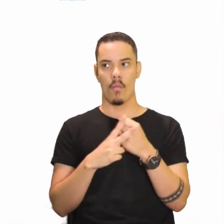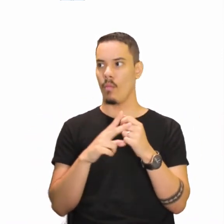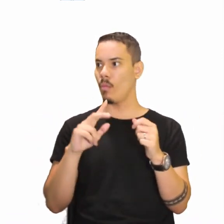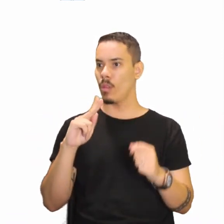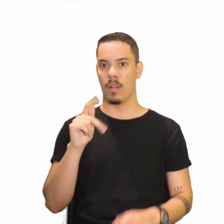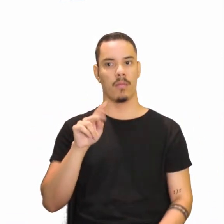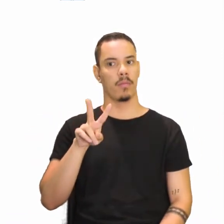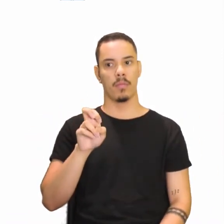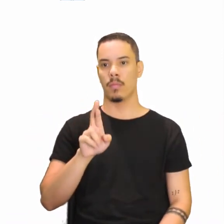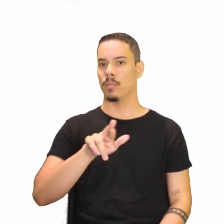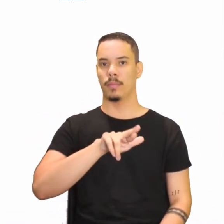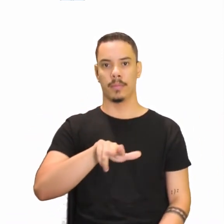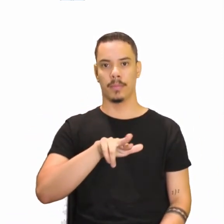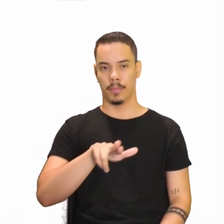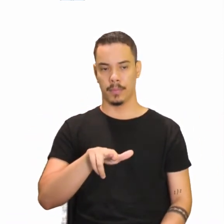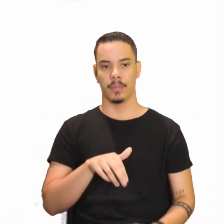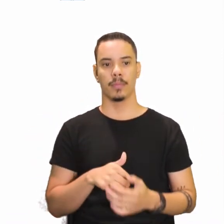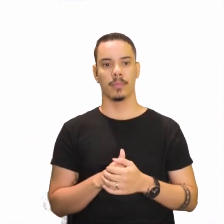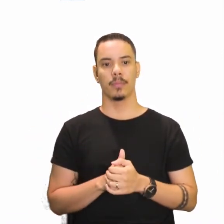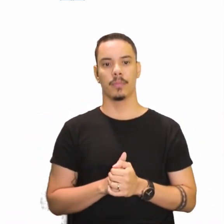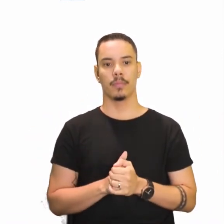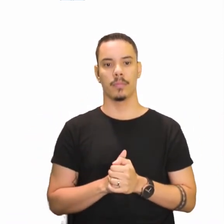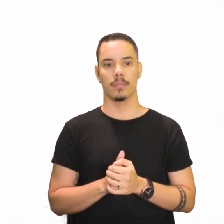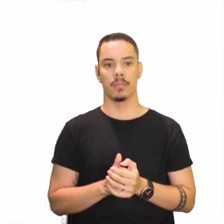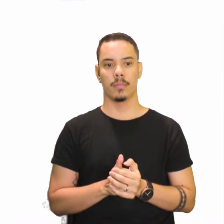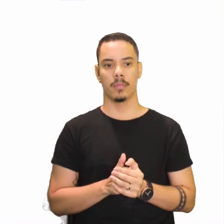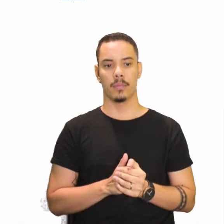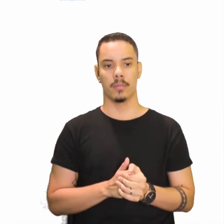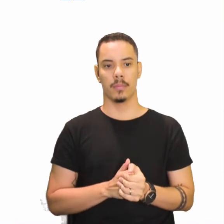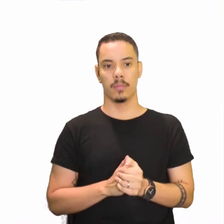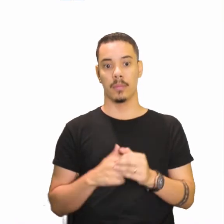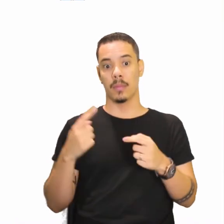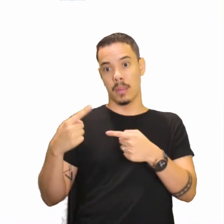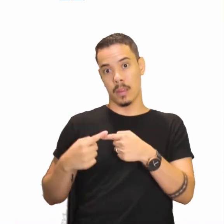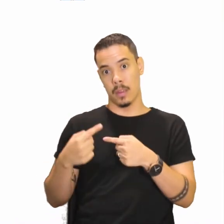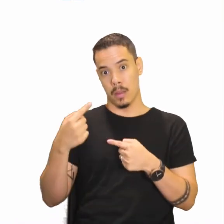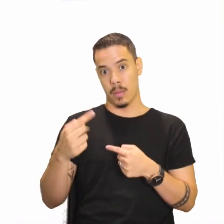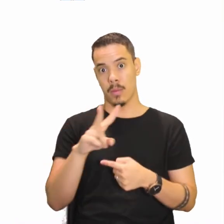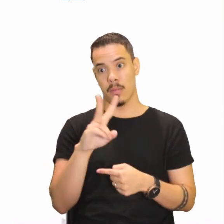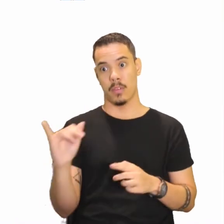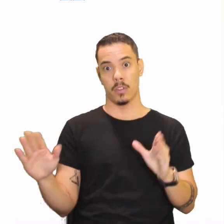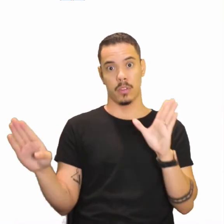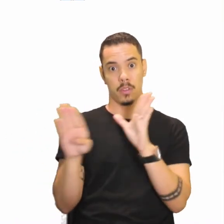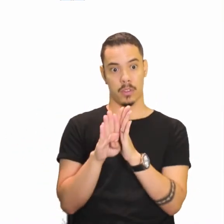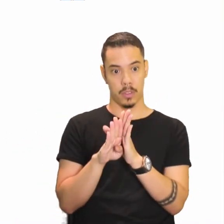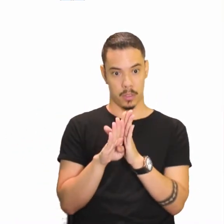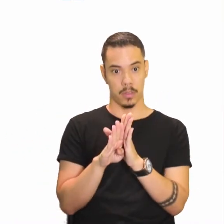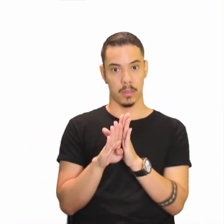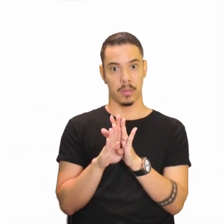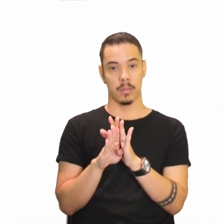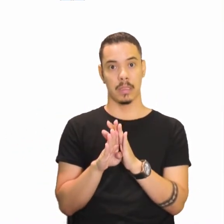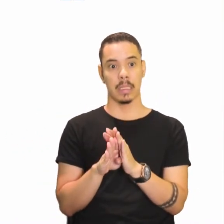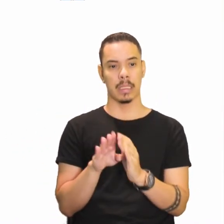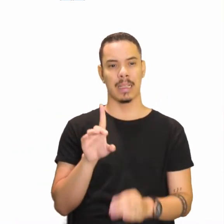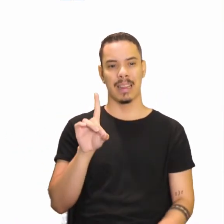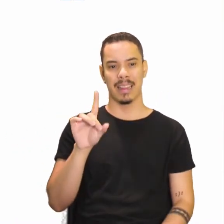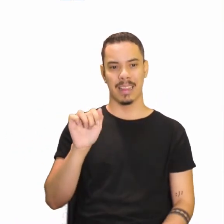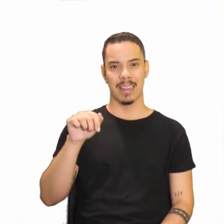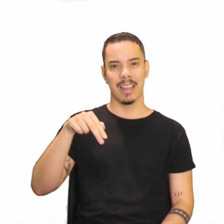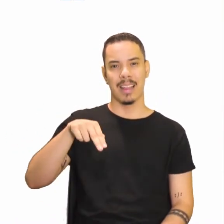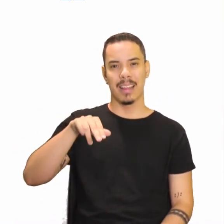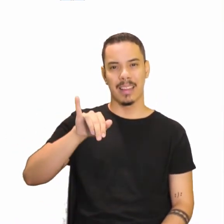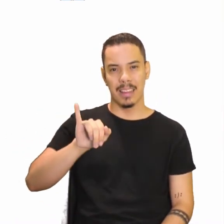haver. Mais outra aqui para vocês. Daqui a pouco ele vai chegar. Esse daqui a